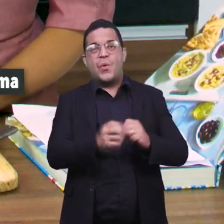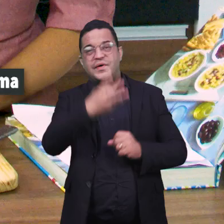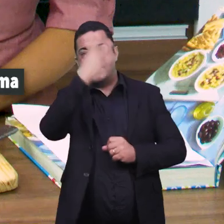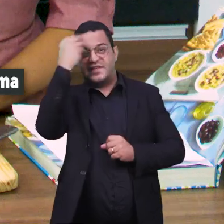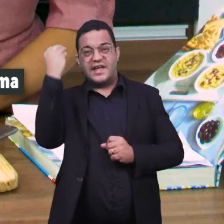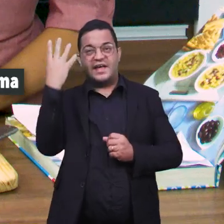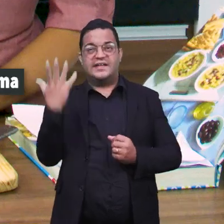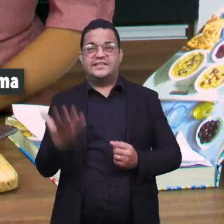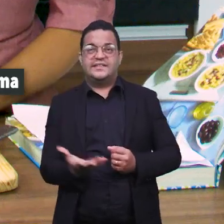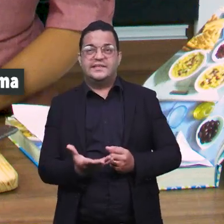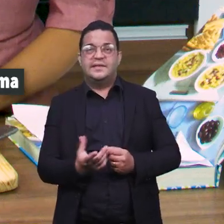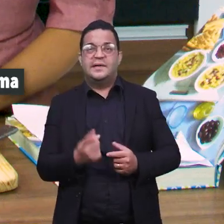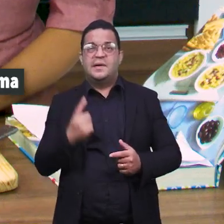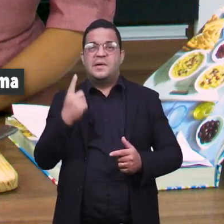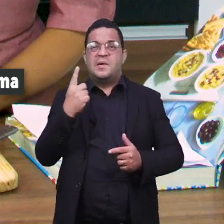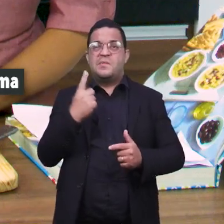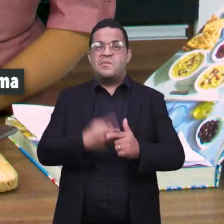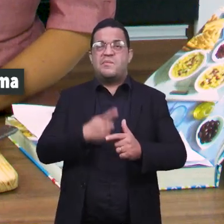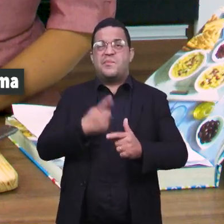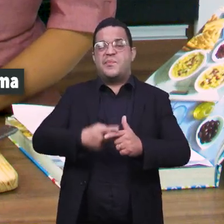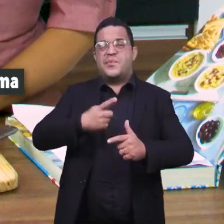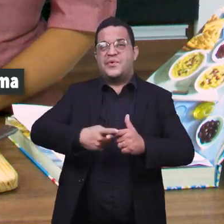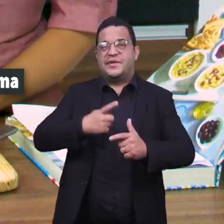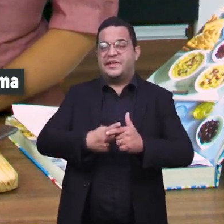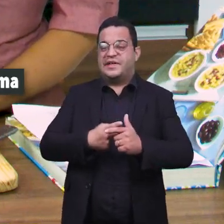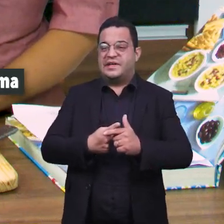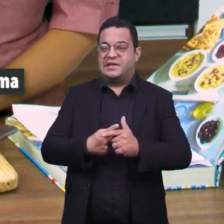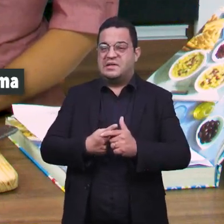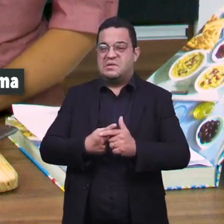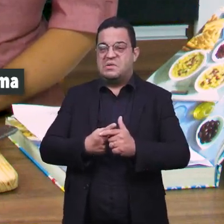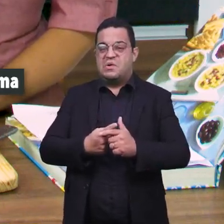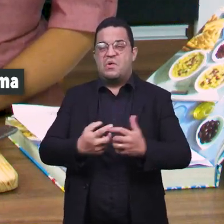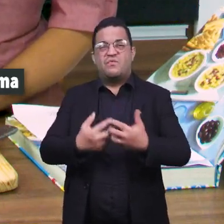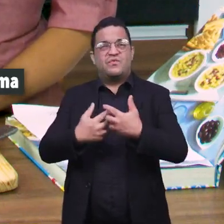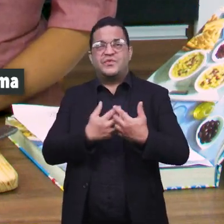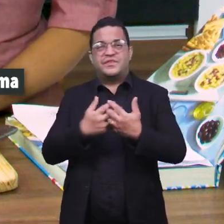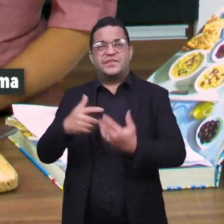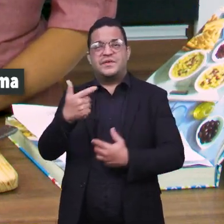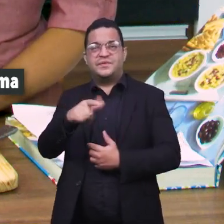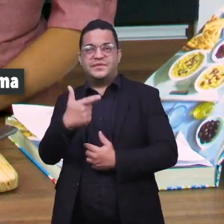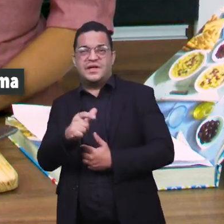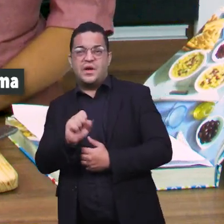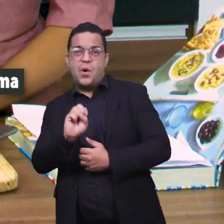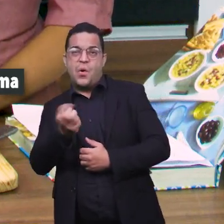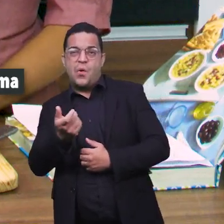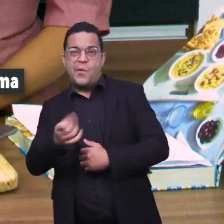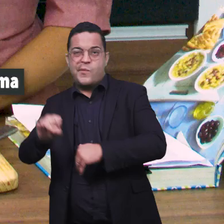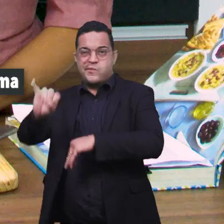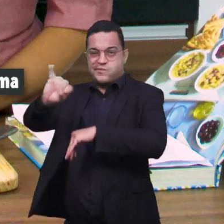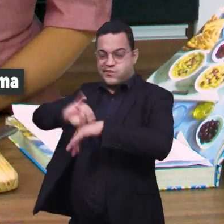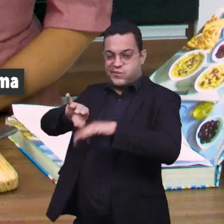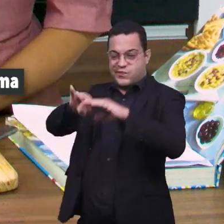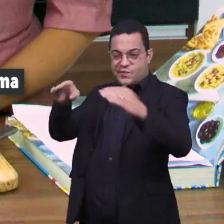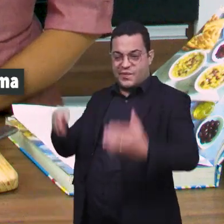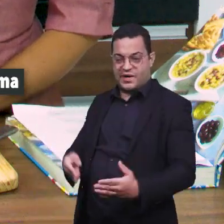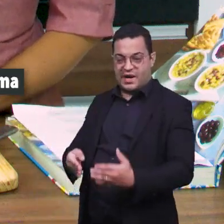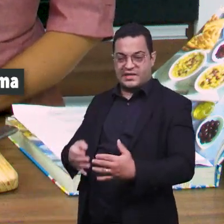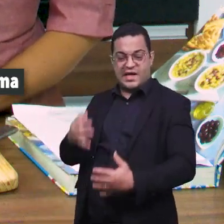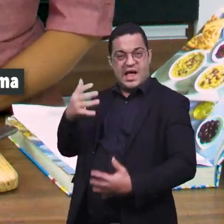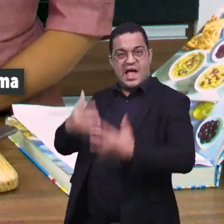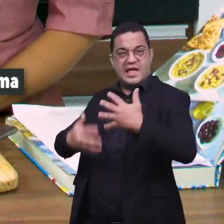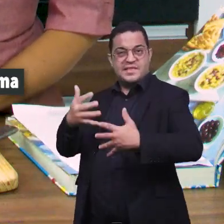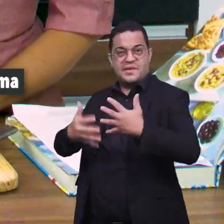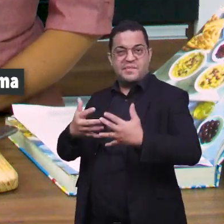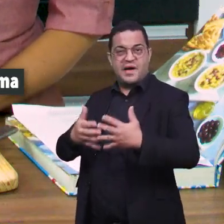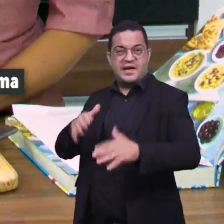lá em cima no armário, né? Só ocupando espaço. Não, e o pior é quando fica em cima da bancada te atrapalhando.